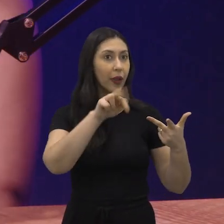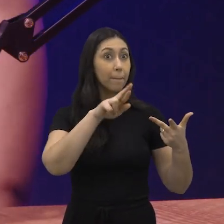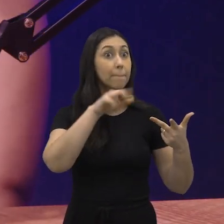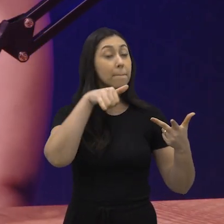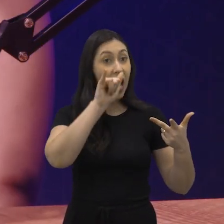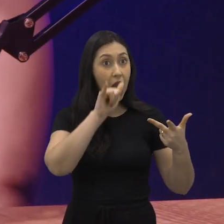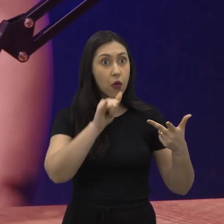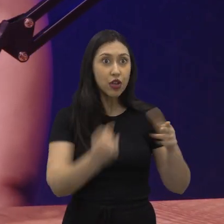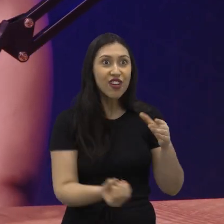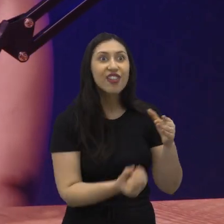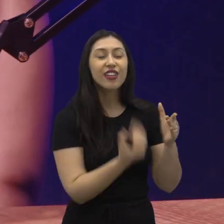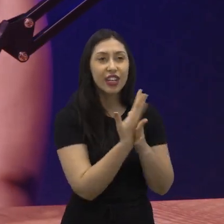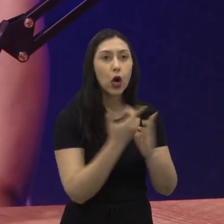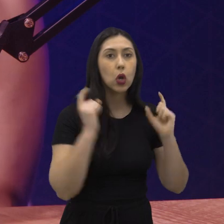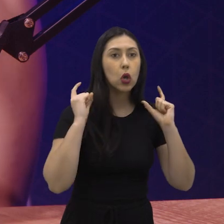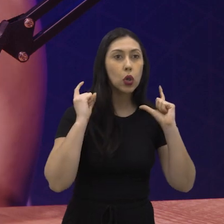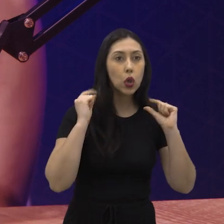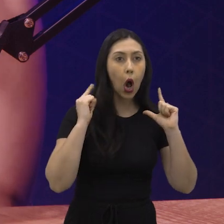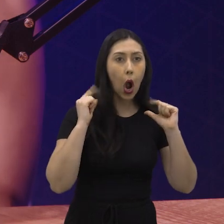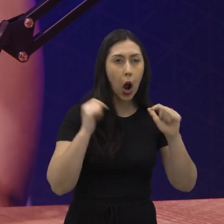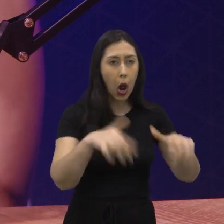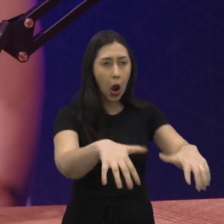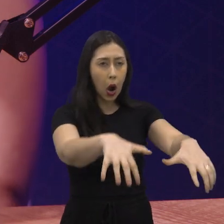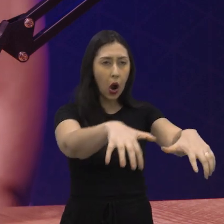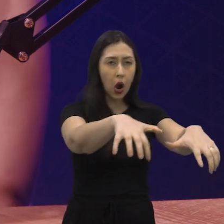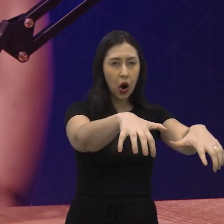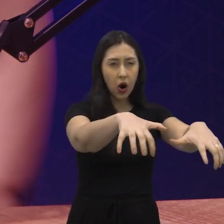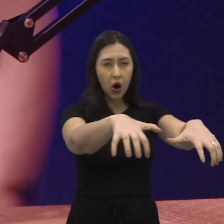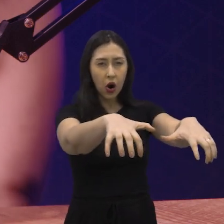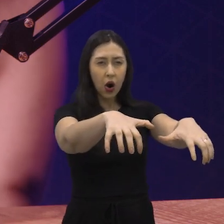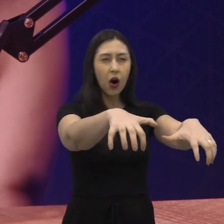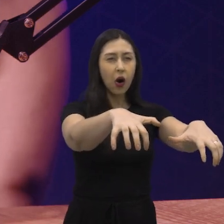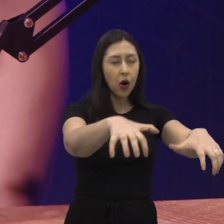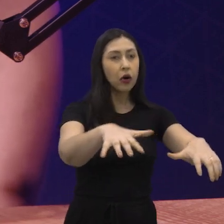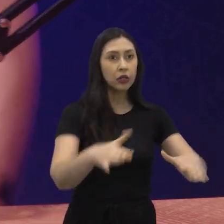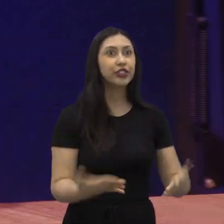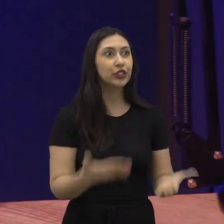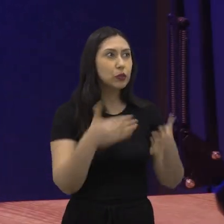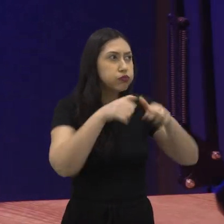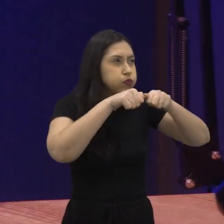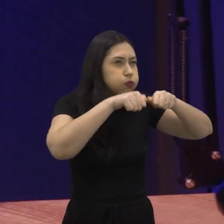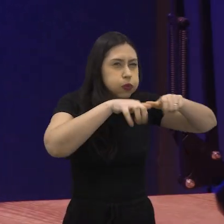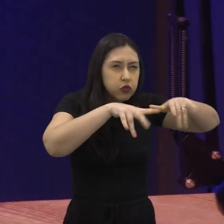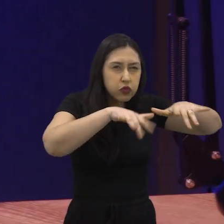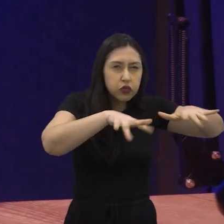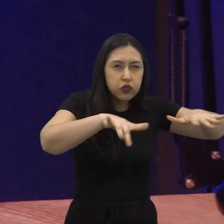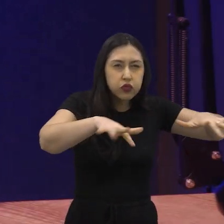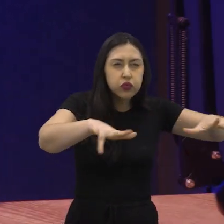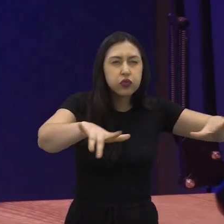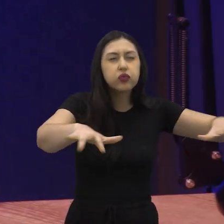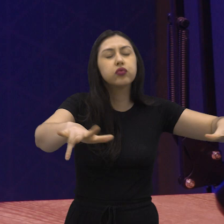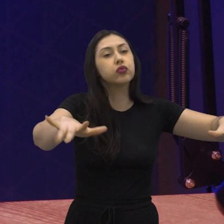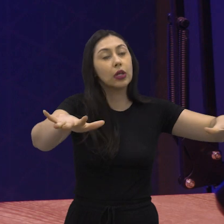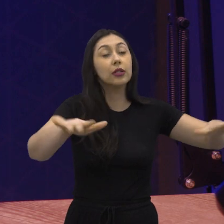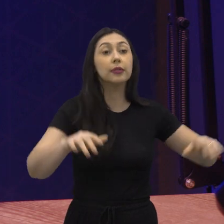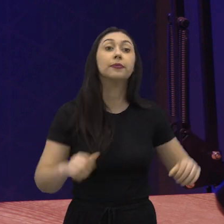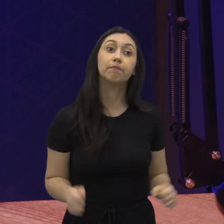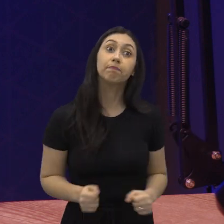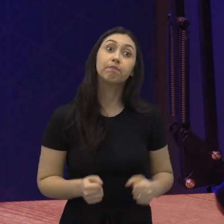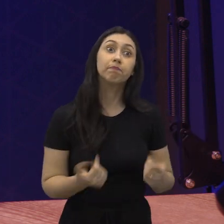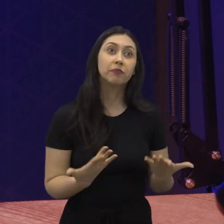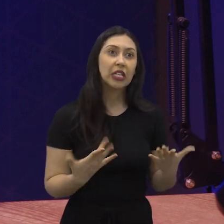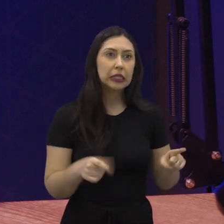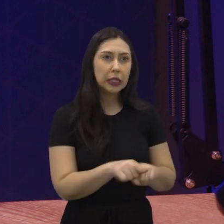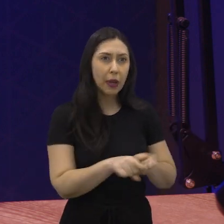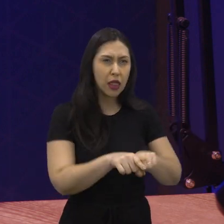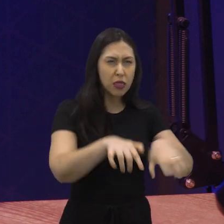Frankenstein, começaram a dominar mesmo esse gênero, né? O horror, o terror e esse terror,